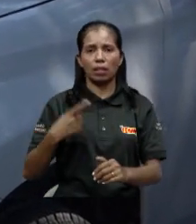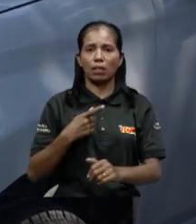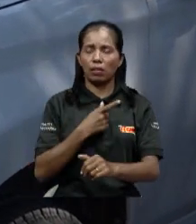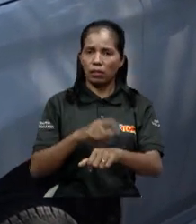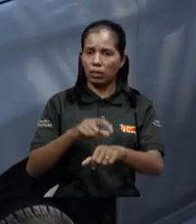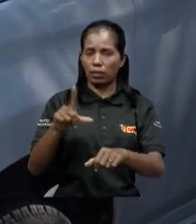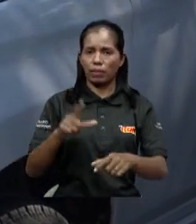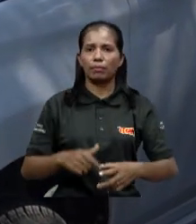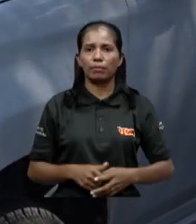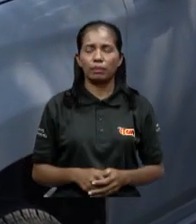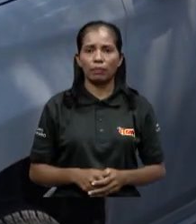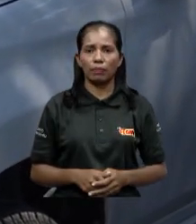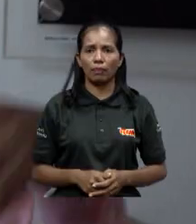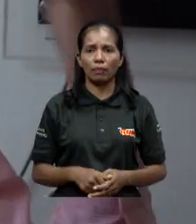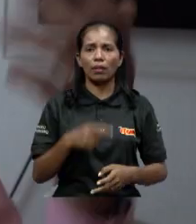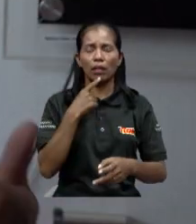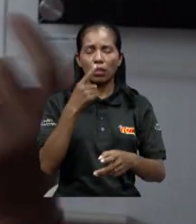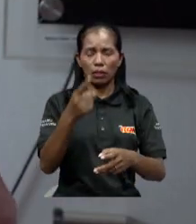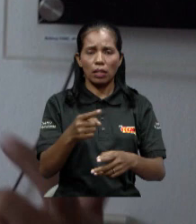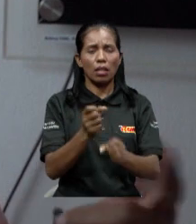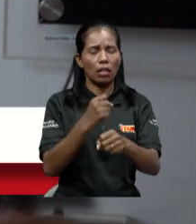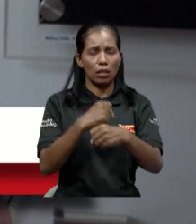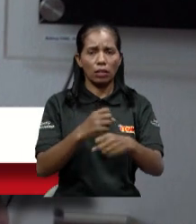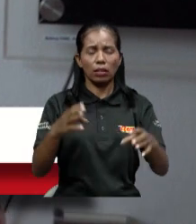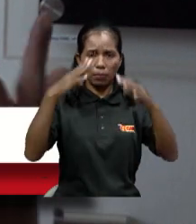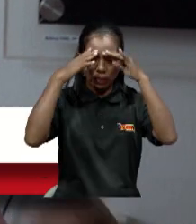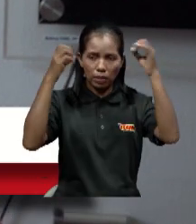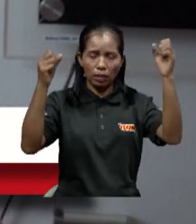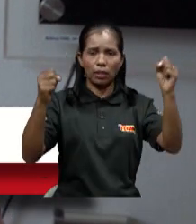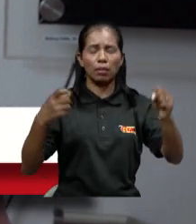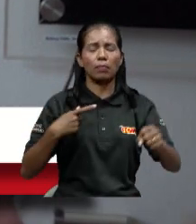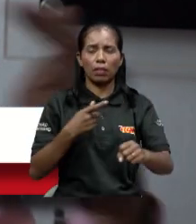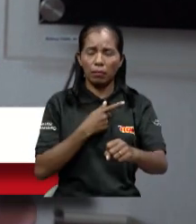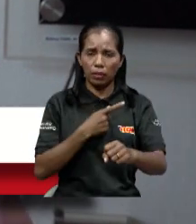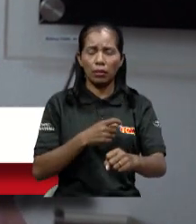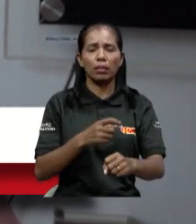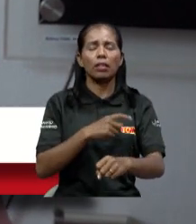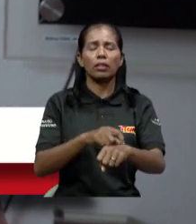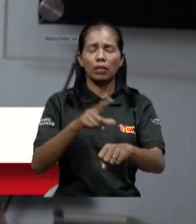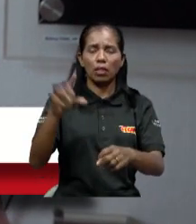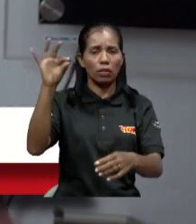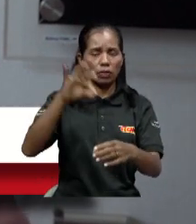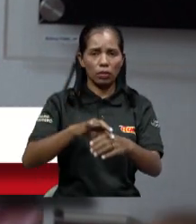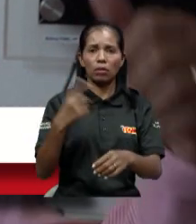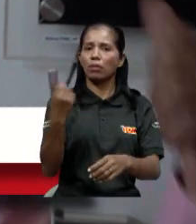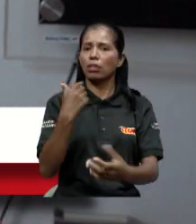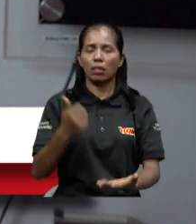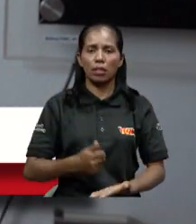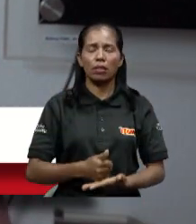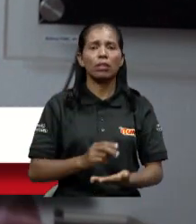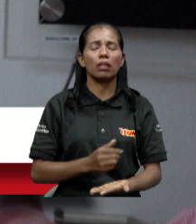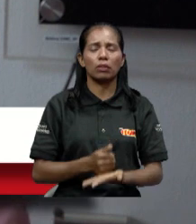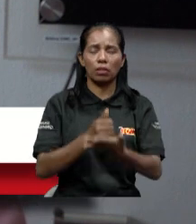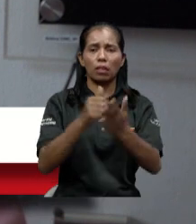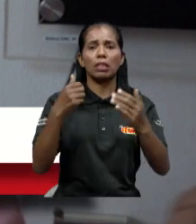Nacional. Ato realiza que la realiza nene be, presidente Parlamento nene voto ire de, só facilita. Se a